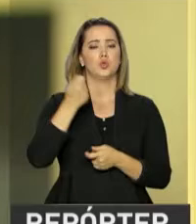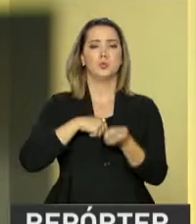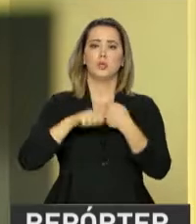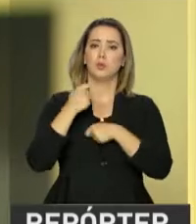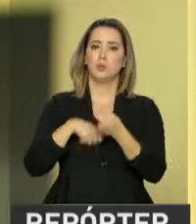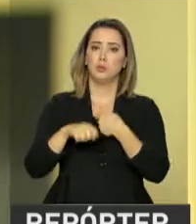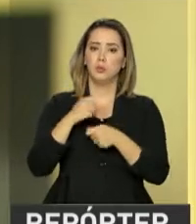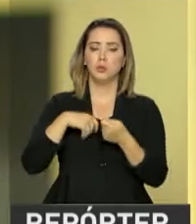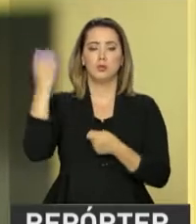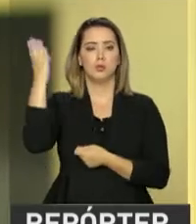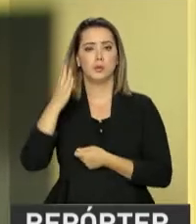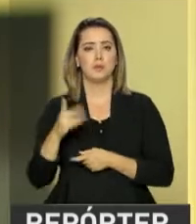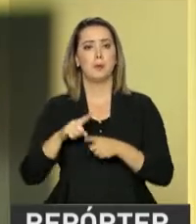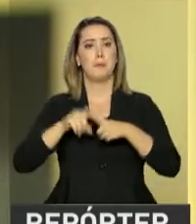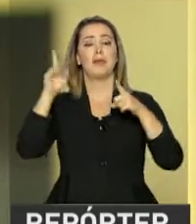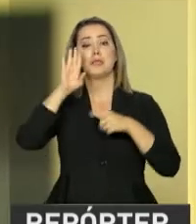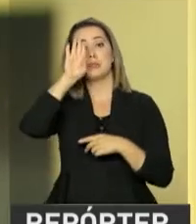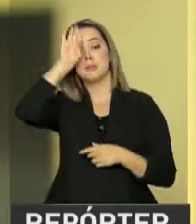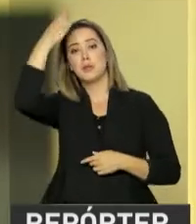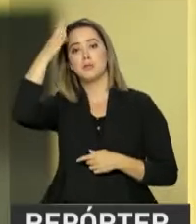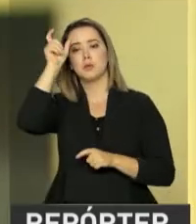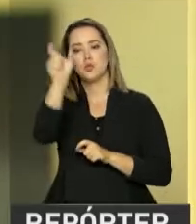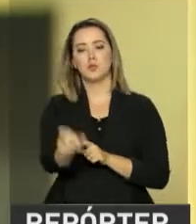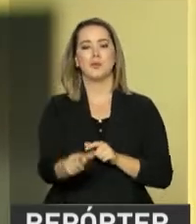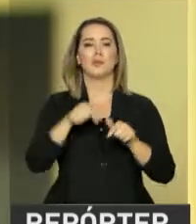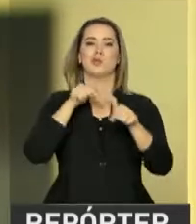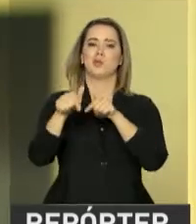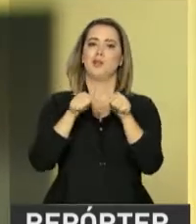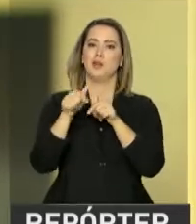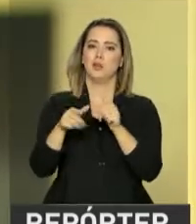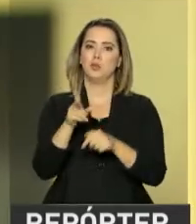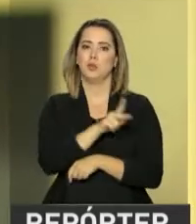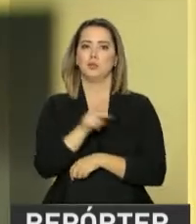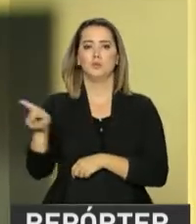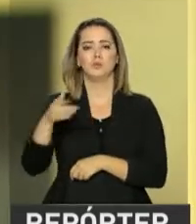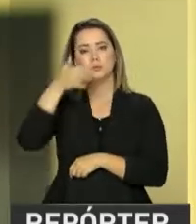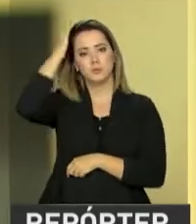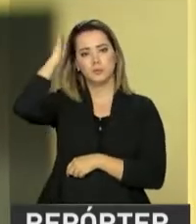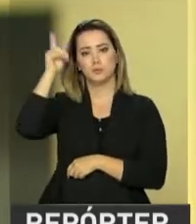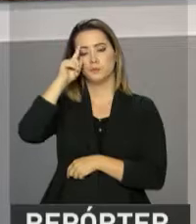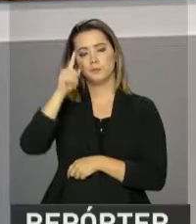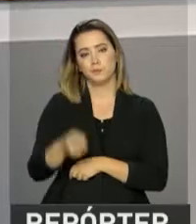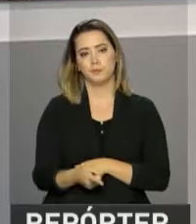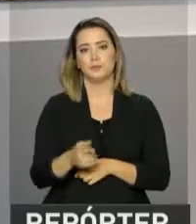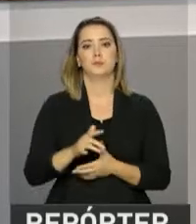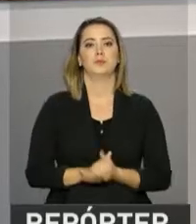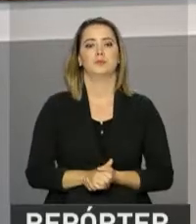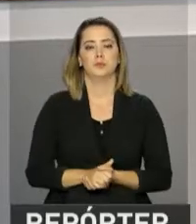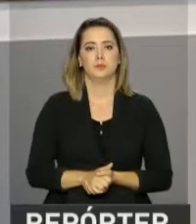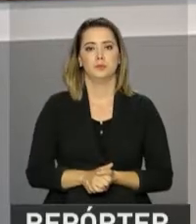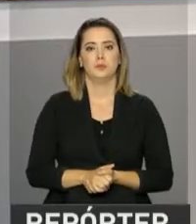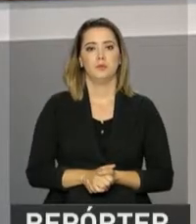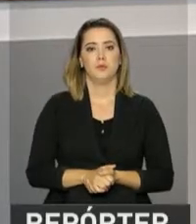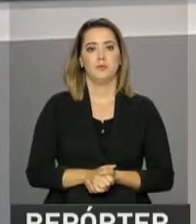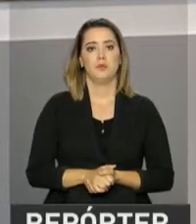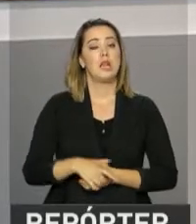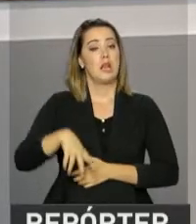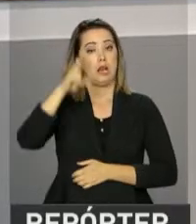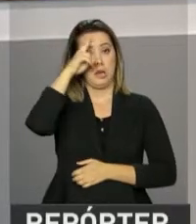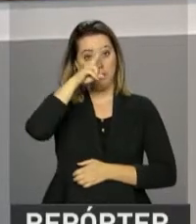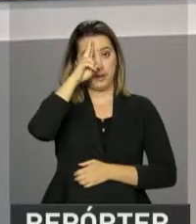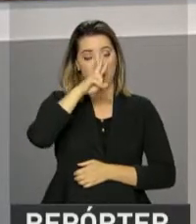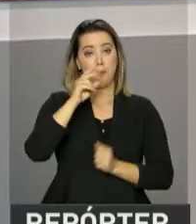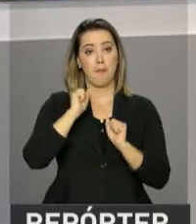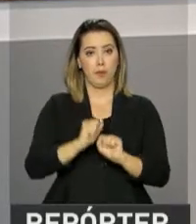mas principalmente para o trabalhador brasileiro que o presidente temer determinou vale lembrar que têm direito ao